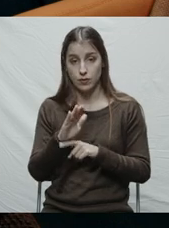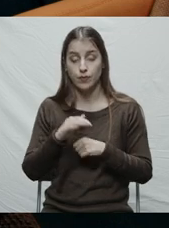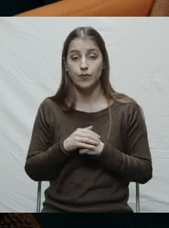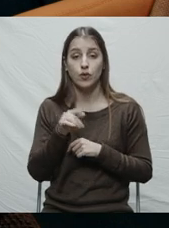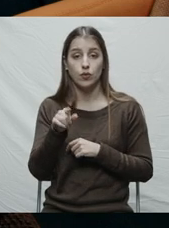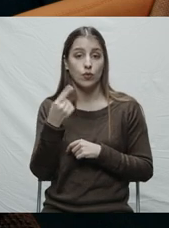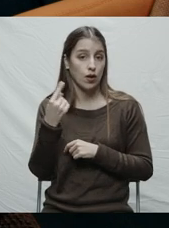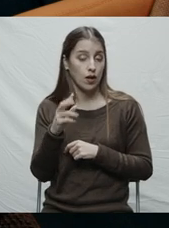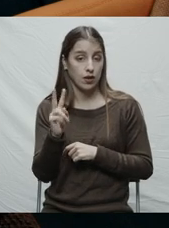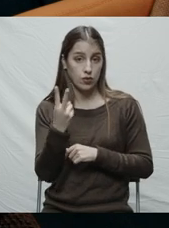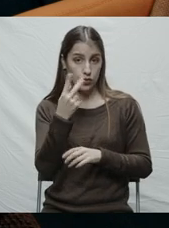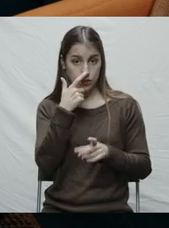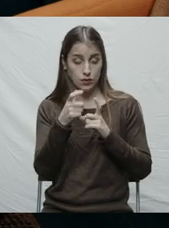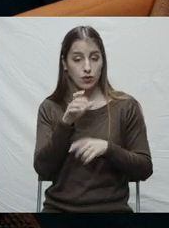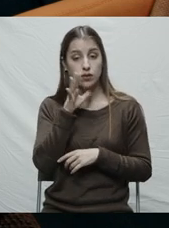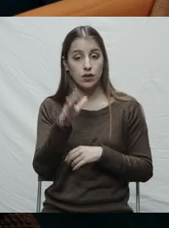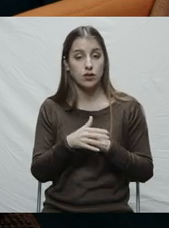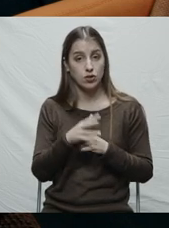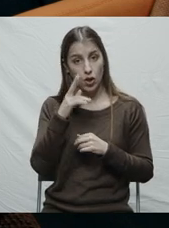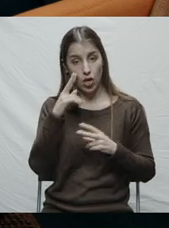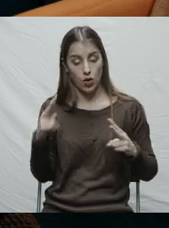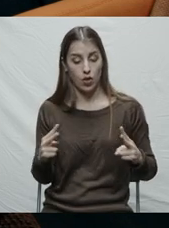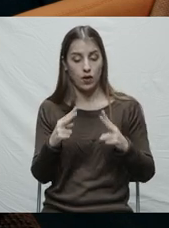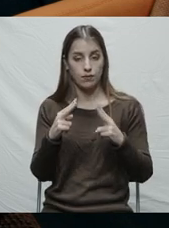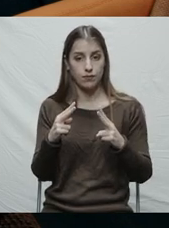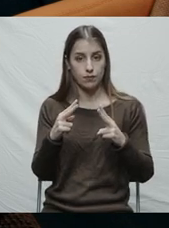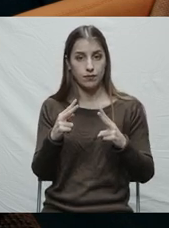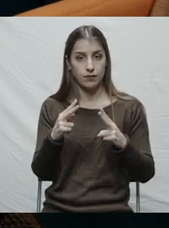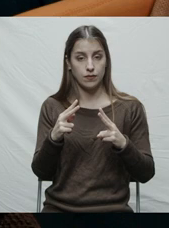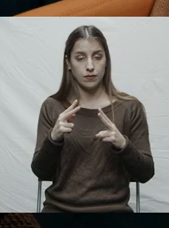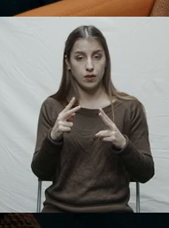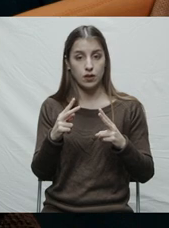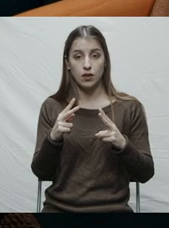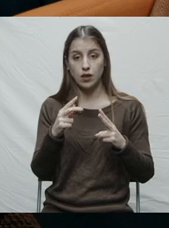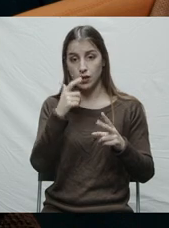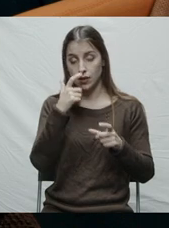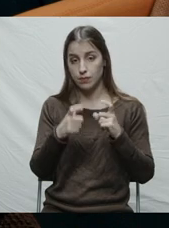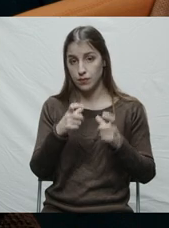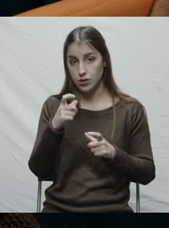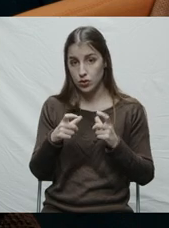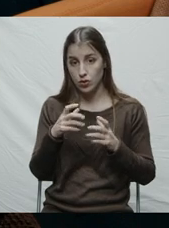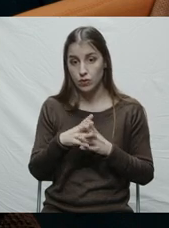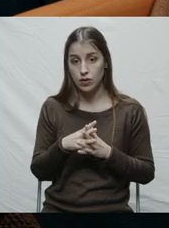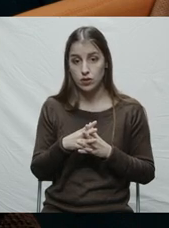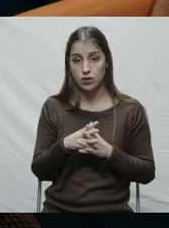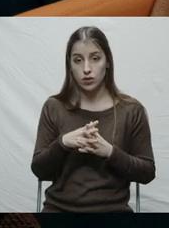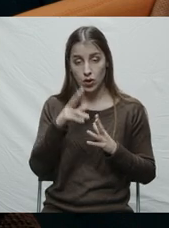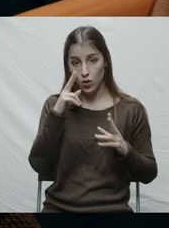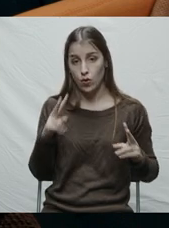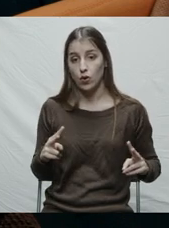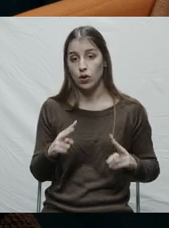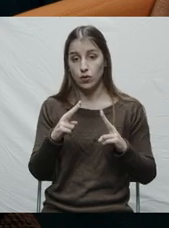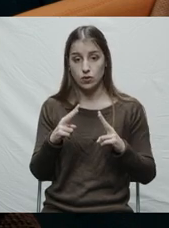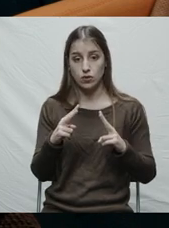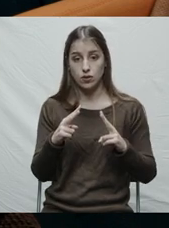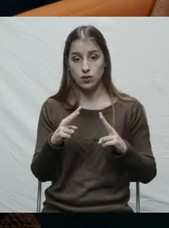por exemplo, tu tens duas pessoas e dizes, olhem-se nos olhos, entendes? E habitualmente o que se passa é que as pessoas olham-se no, nos